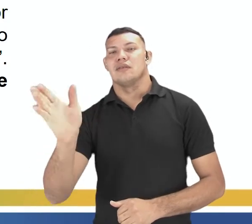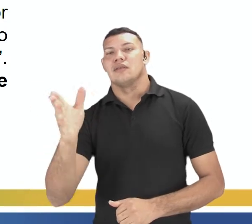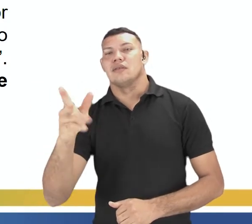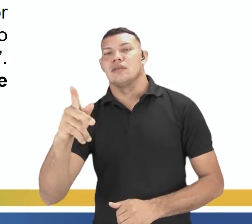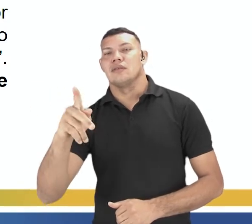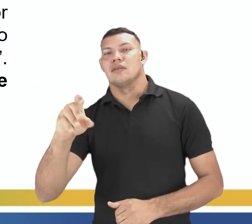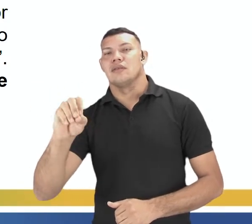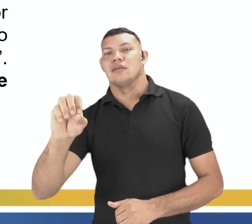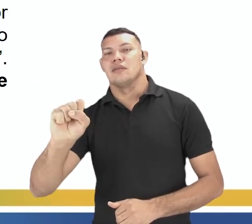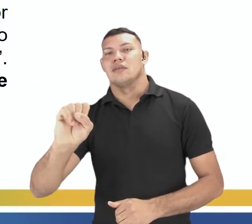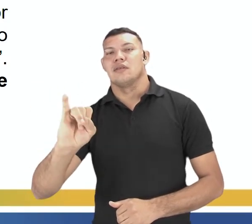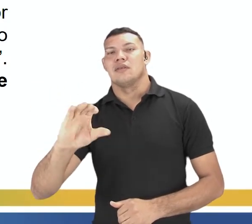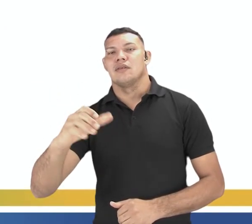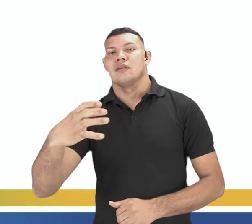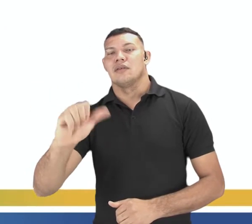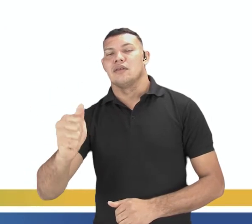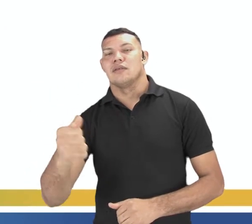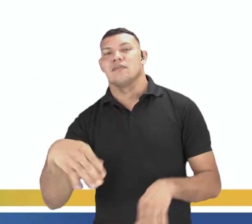vai ver no próximo slide.